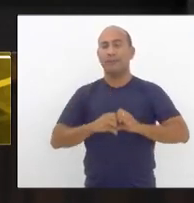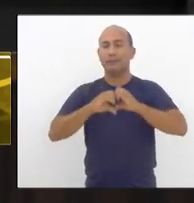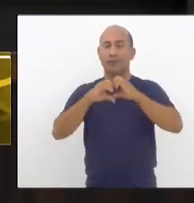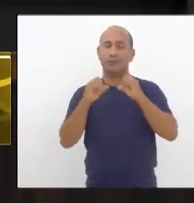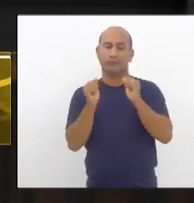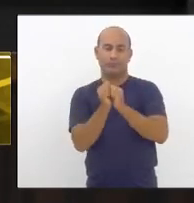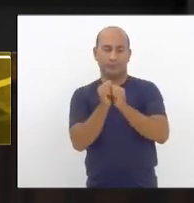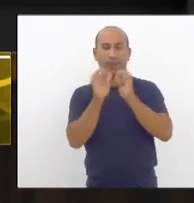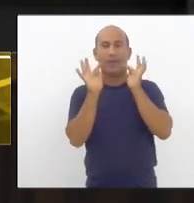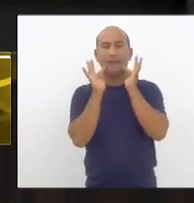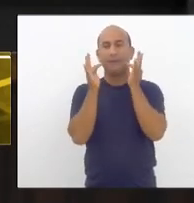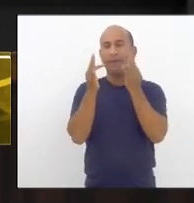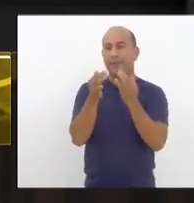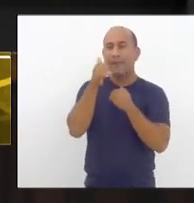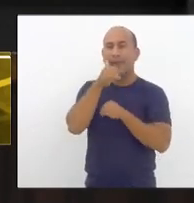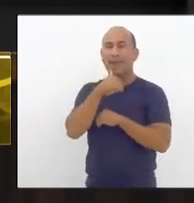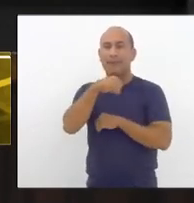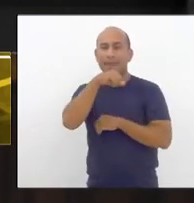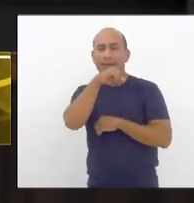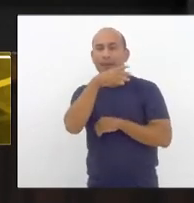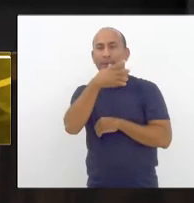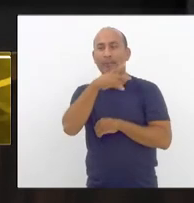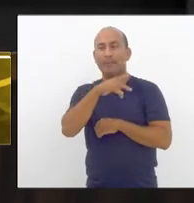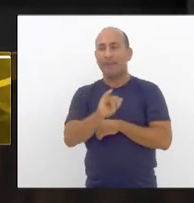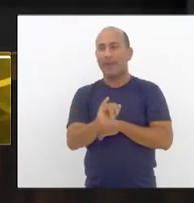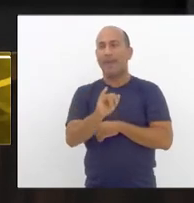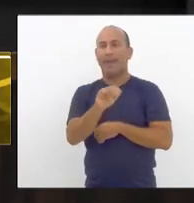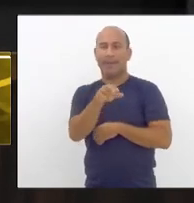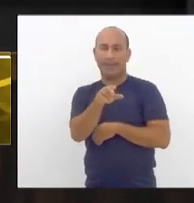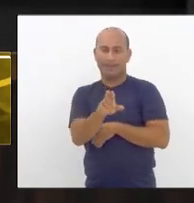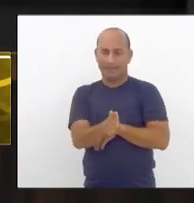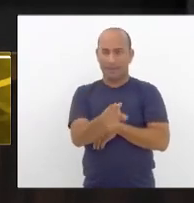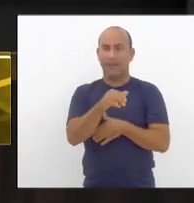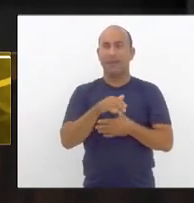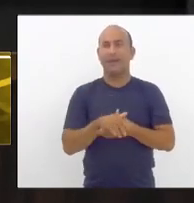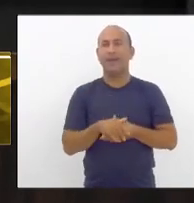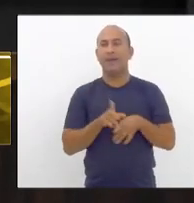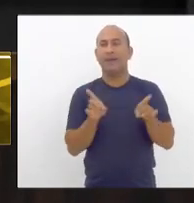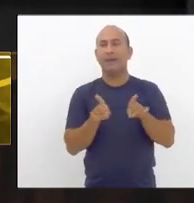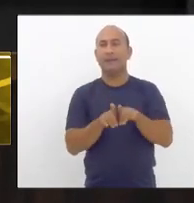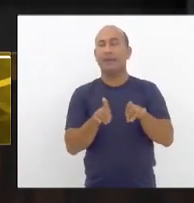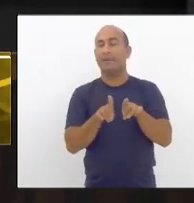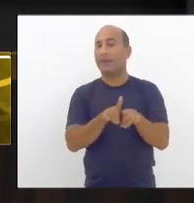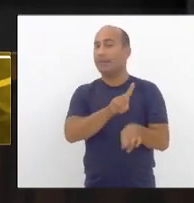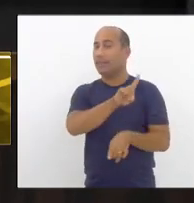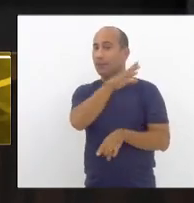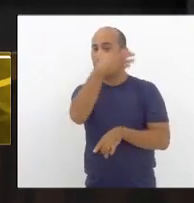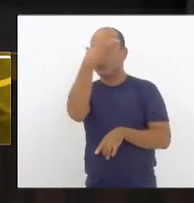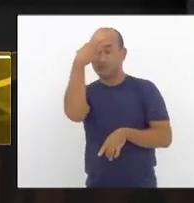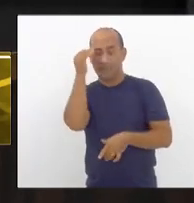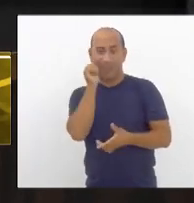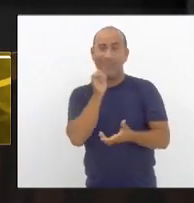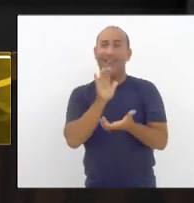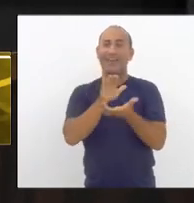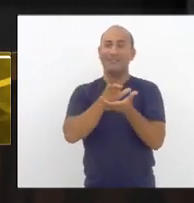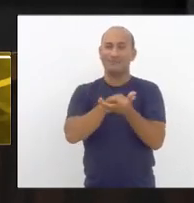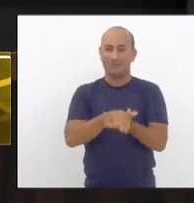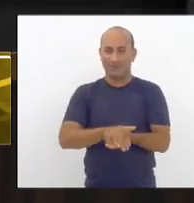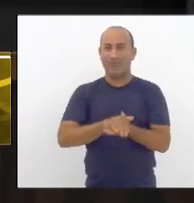sua mãe Lia seu pai Eduardo sua irmã Ana Paula e também não se esqueça de sua esposa